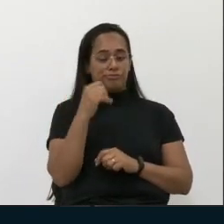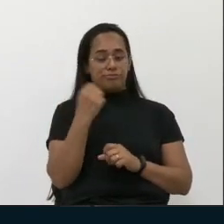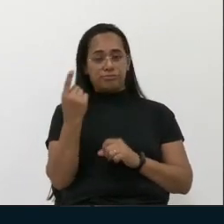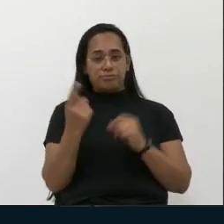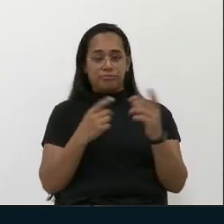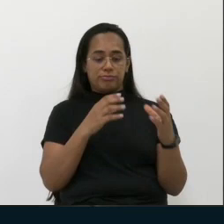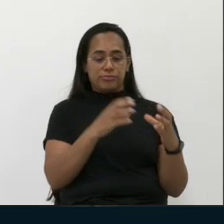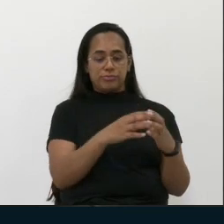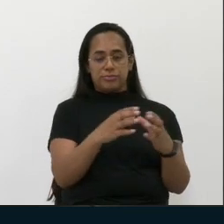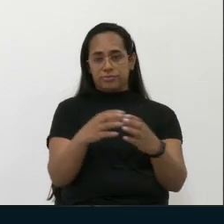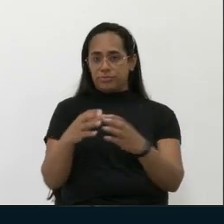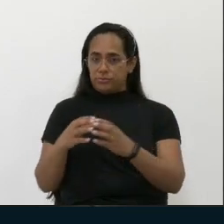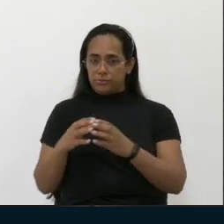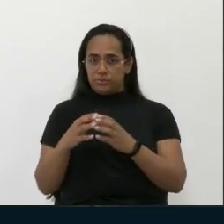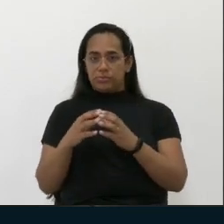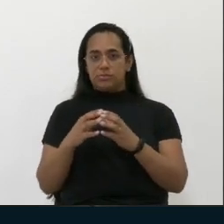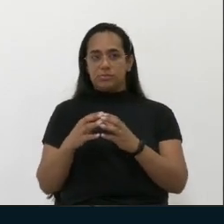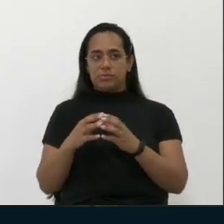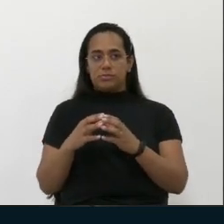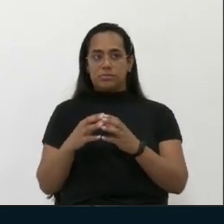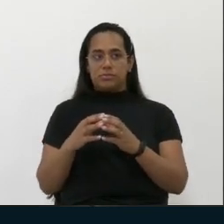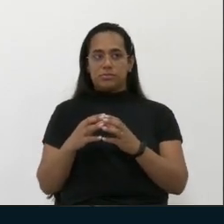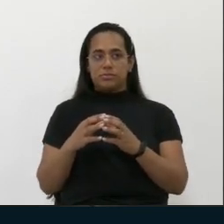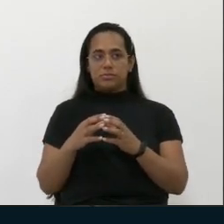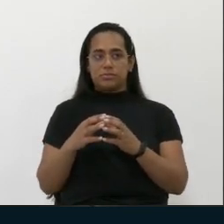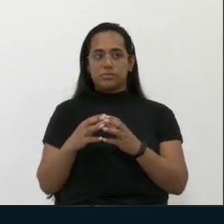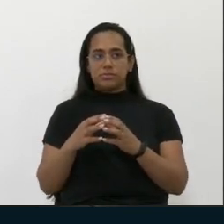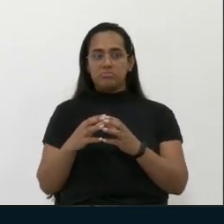setores públicos que não devem ser